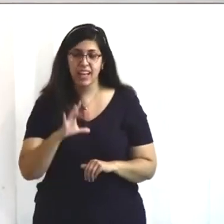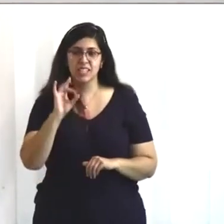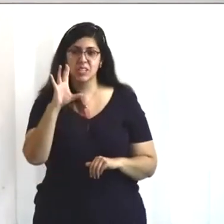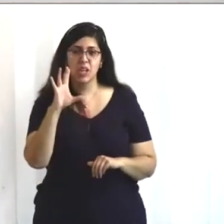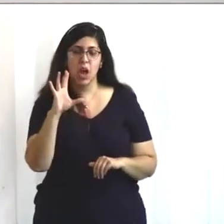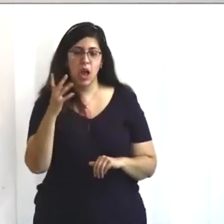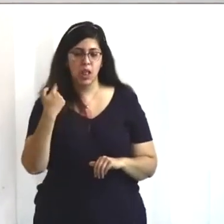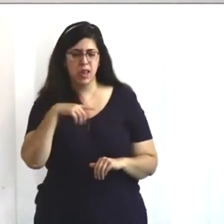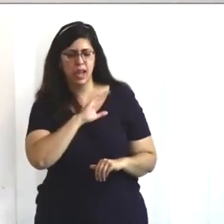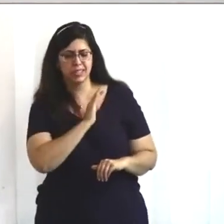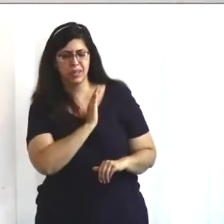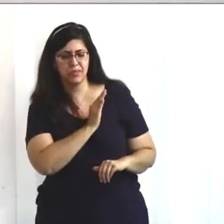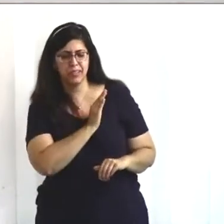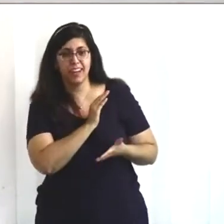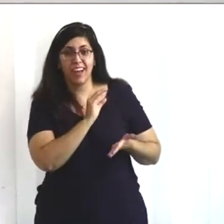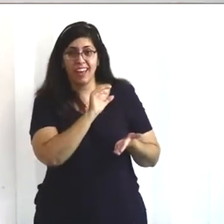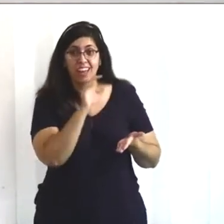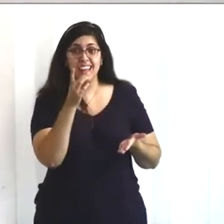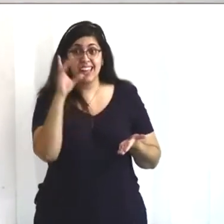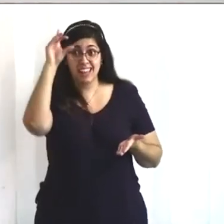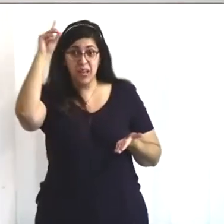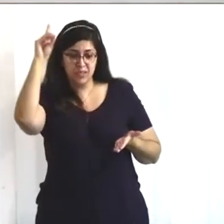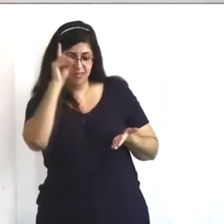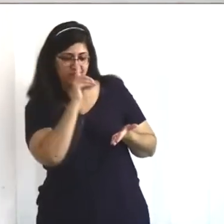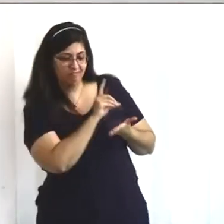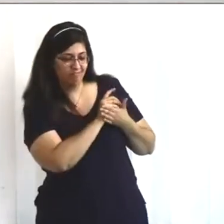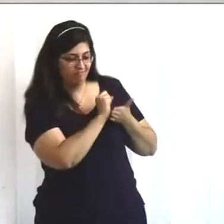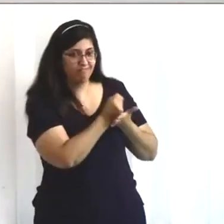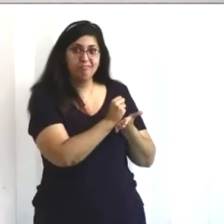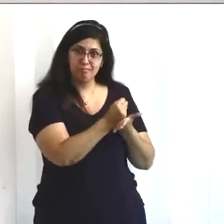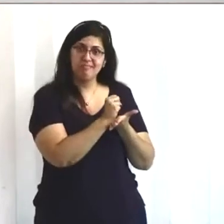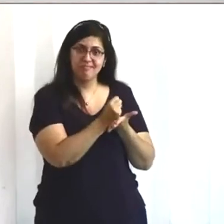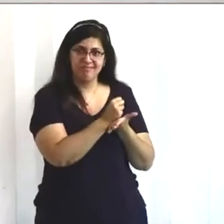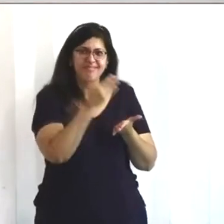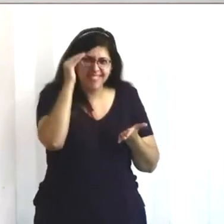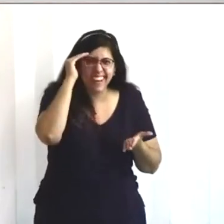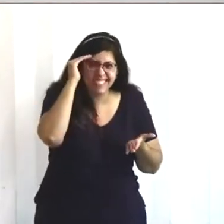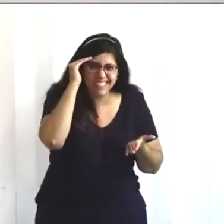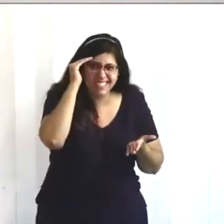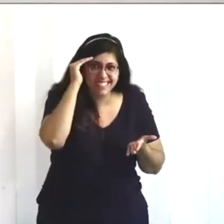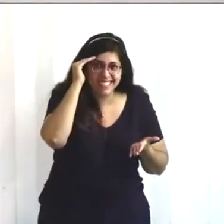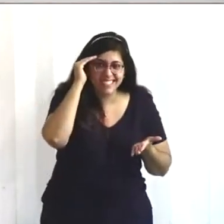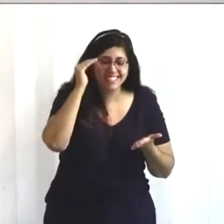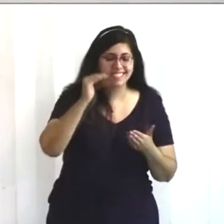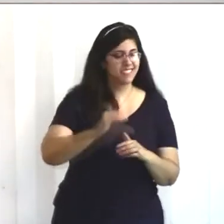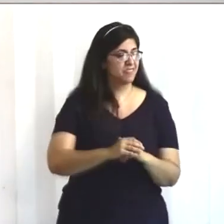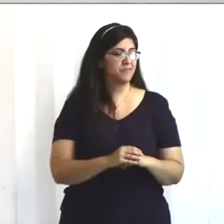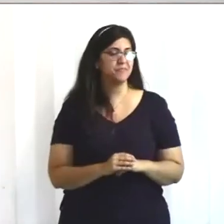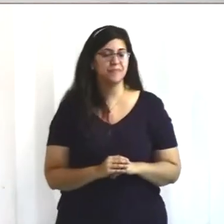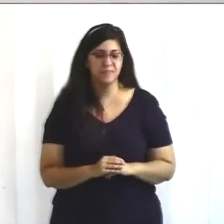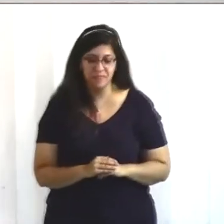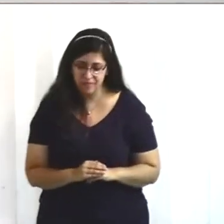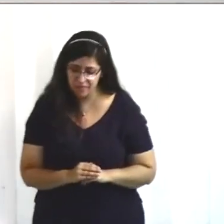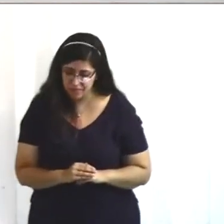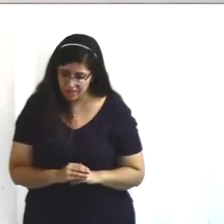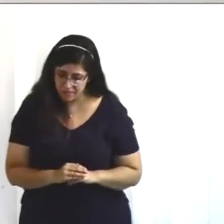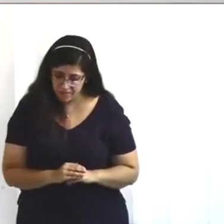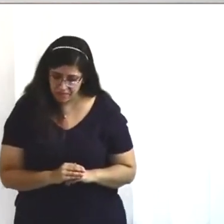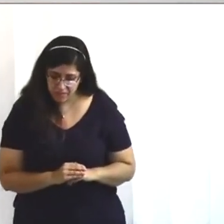livre-arbítrio. Porque se tivéssemos o livre-arbítrio, sendo quem somos, blasfemaríamos contra o